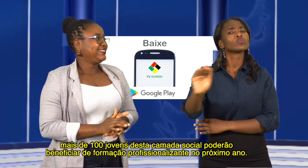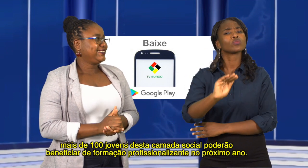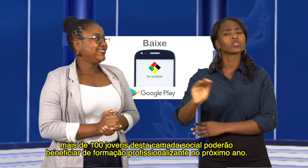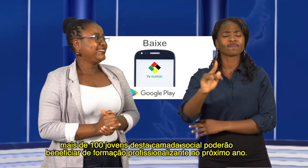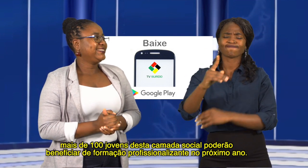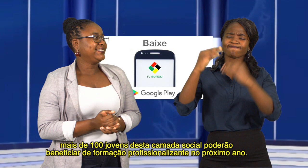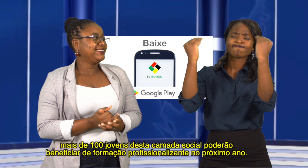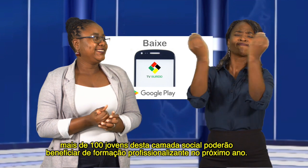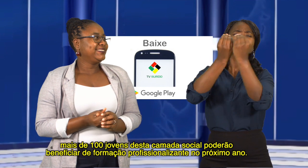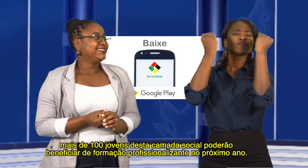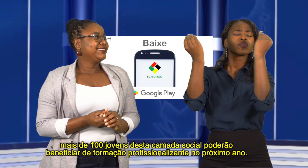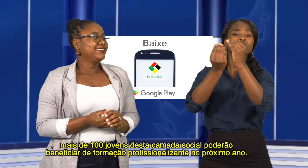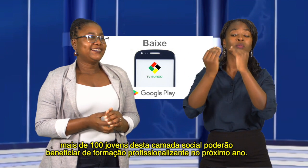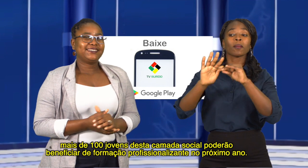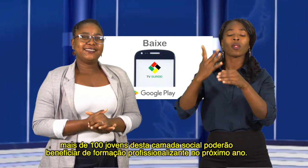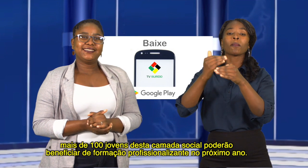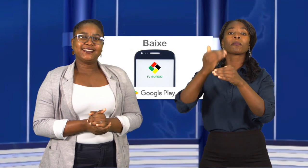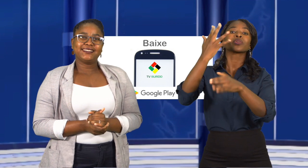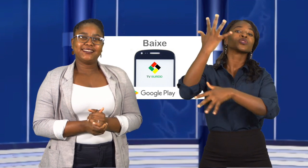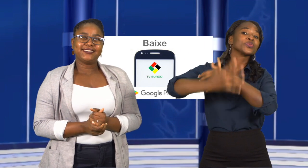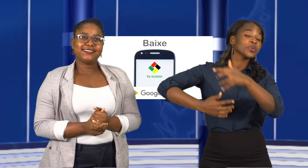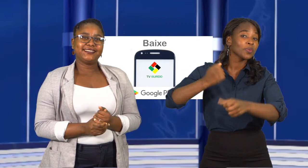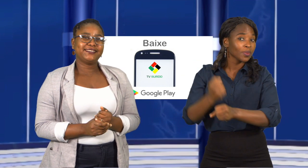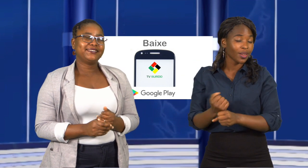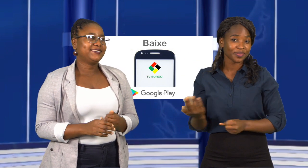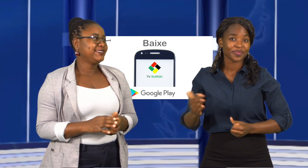da formação profissionalizante no próximo ano.